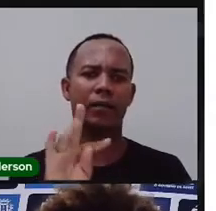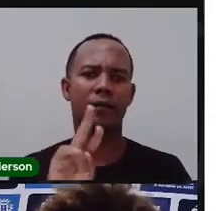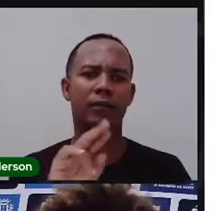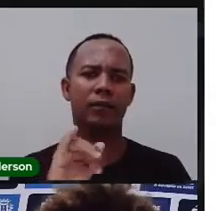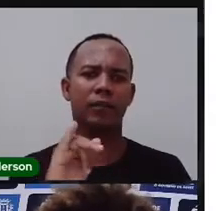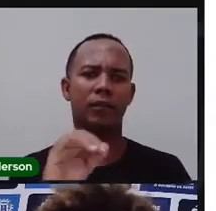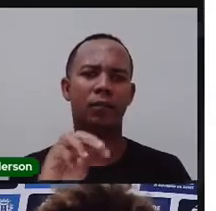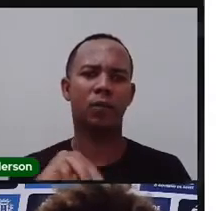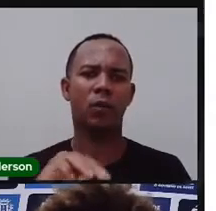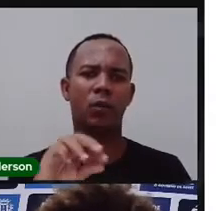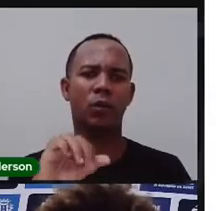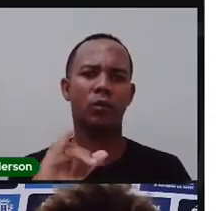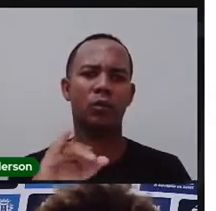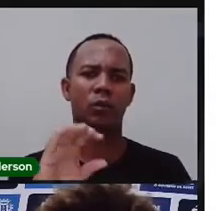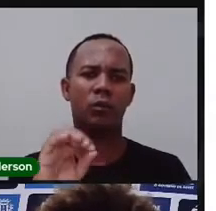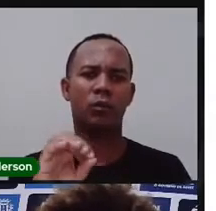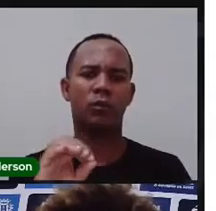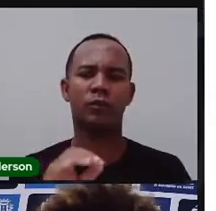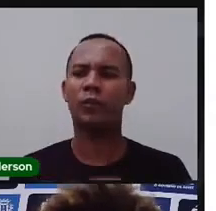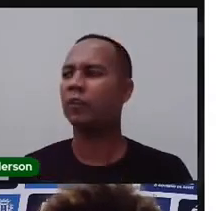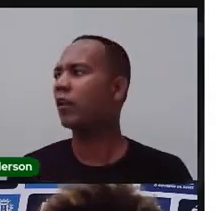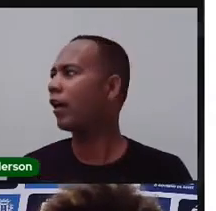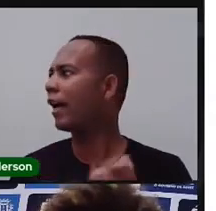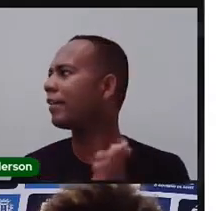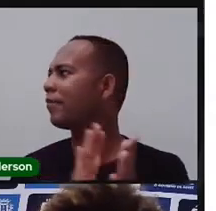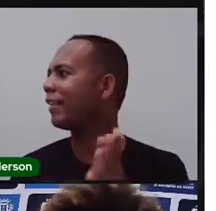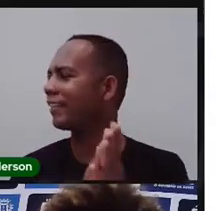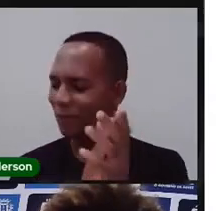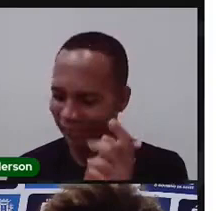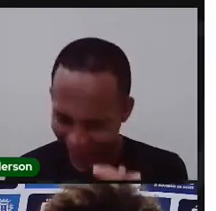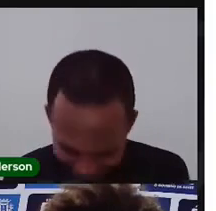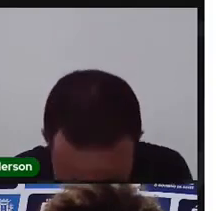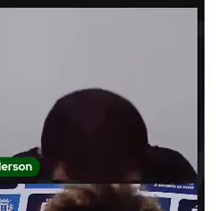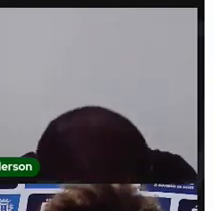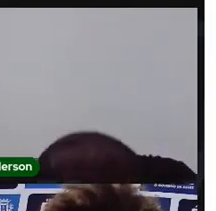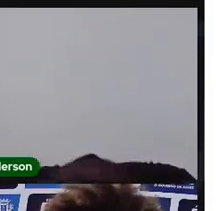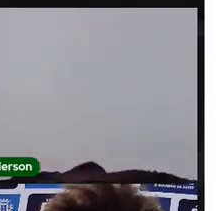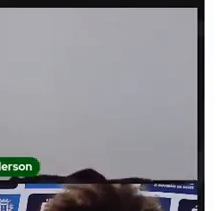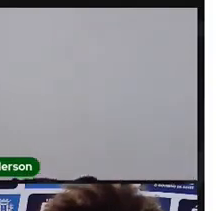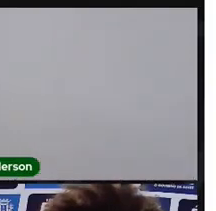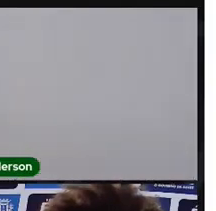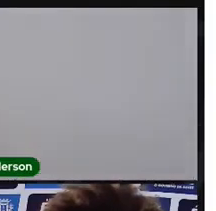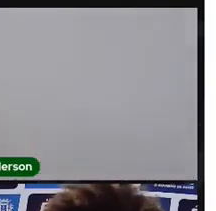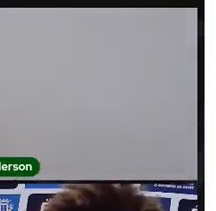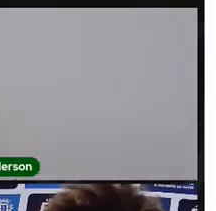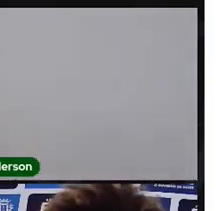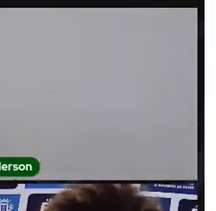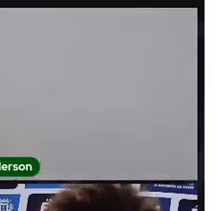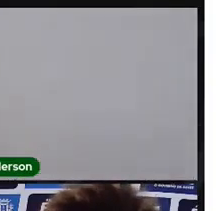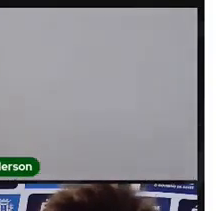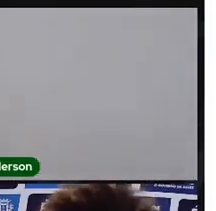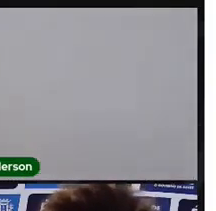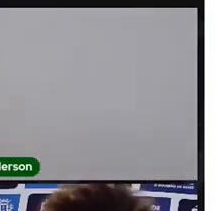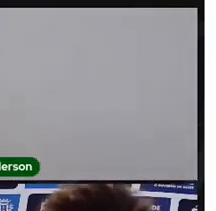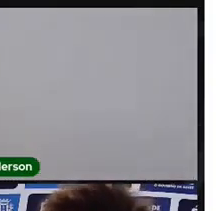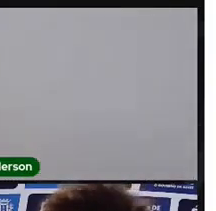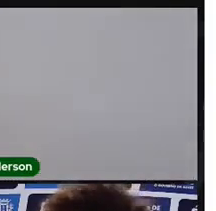é responsável pela conservação dos patrimônios... Quer que comece de novo?